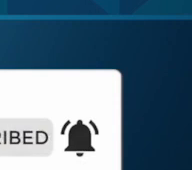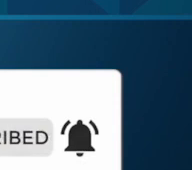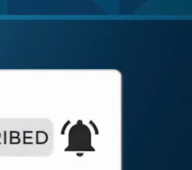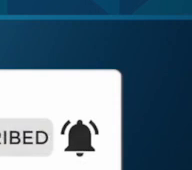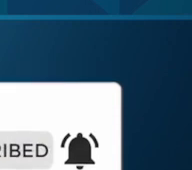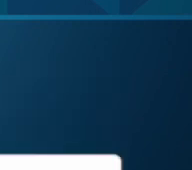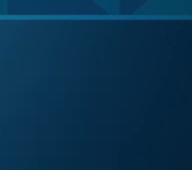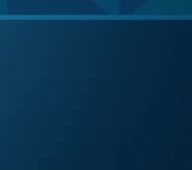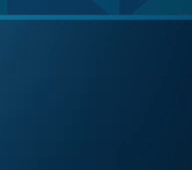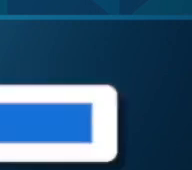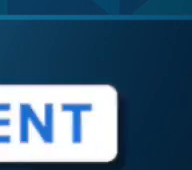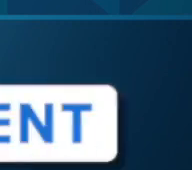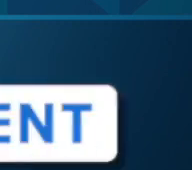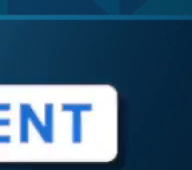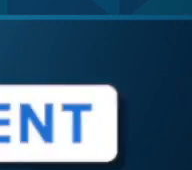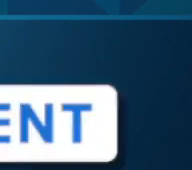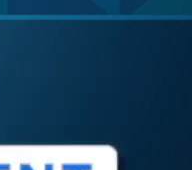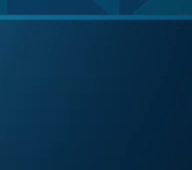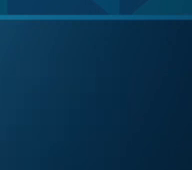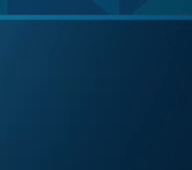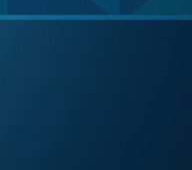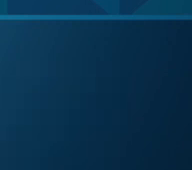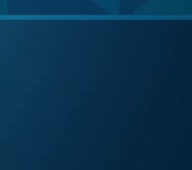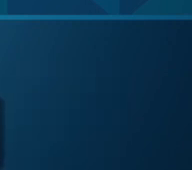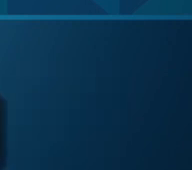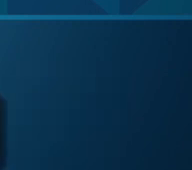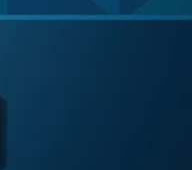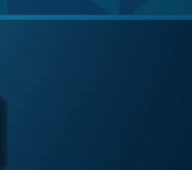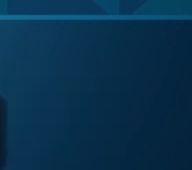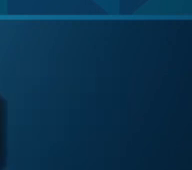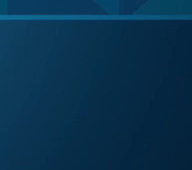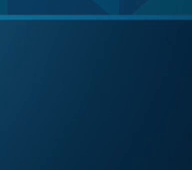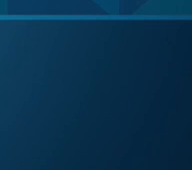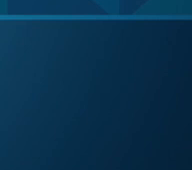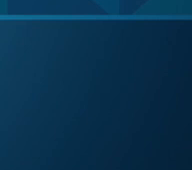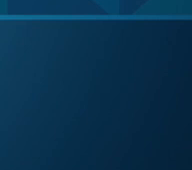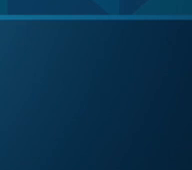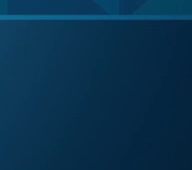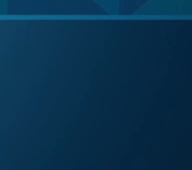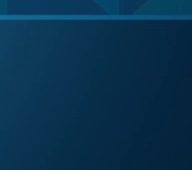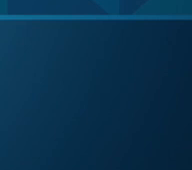botão notificação. Fo comentário no fahetutang va media social Siraseluk.